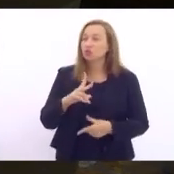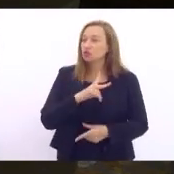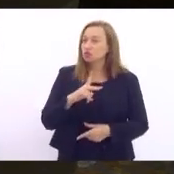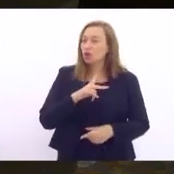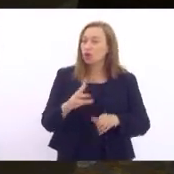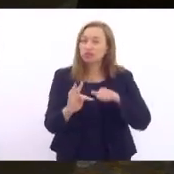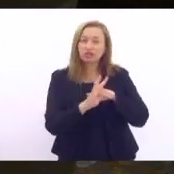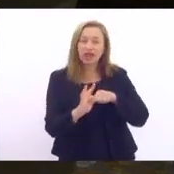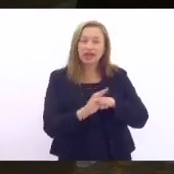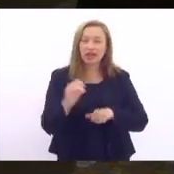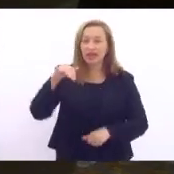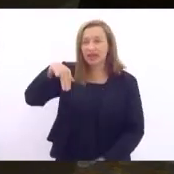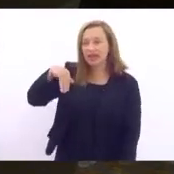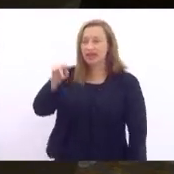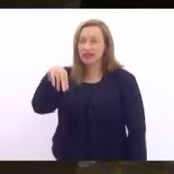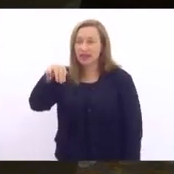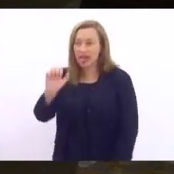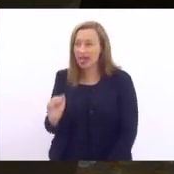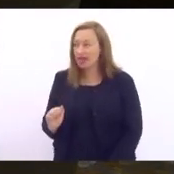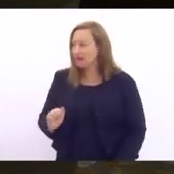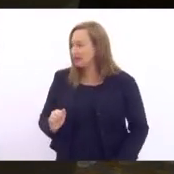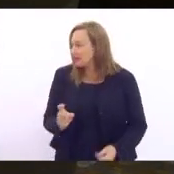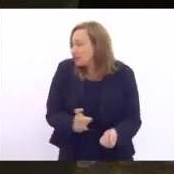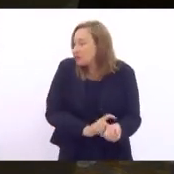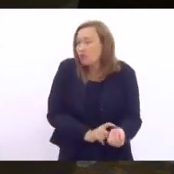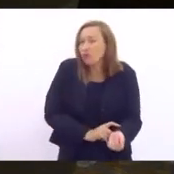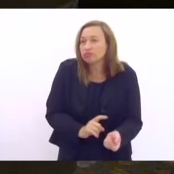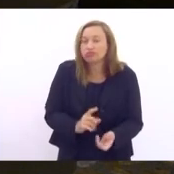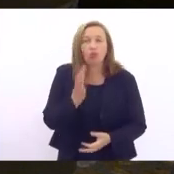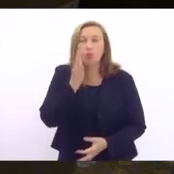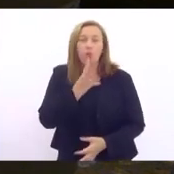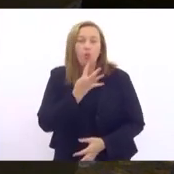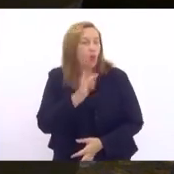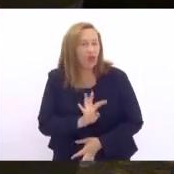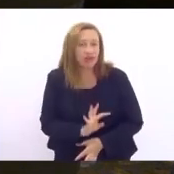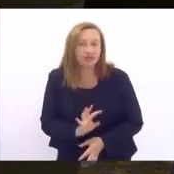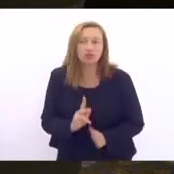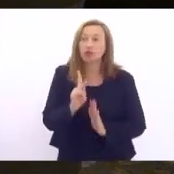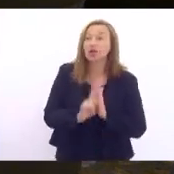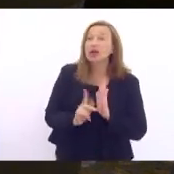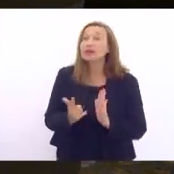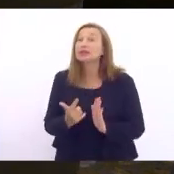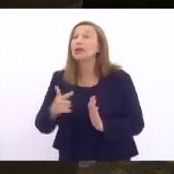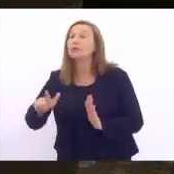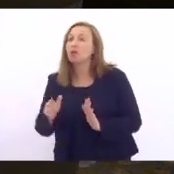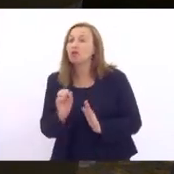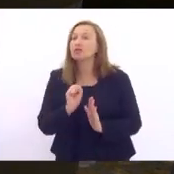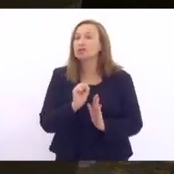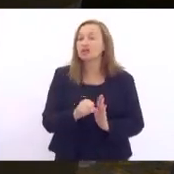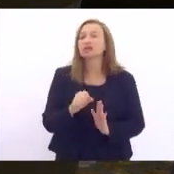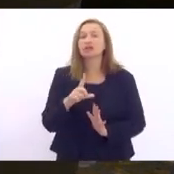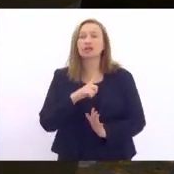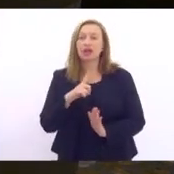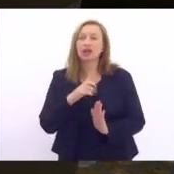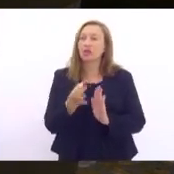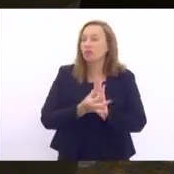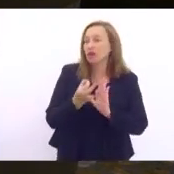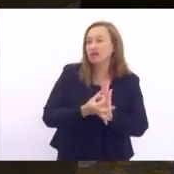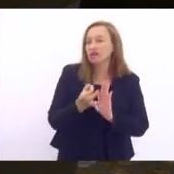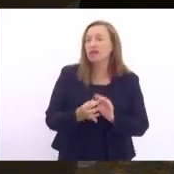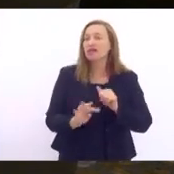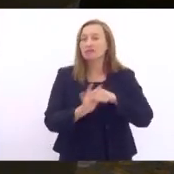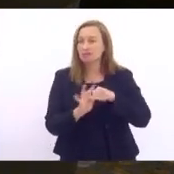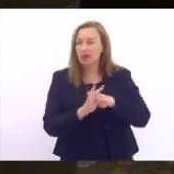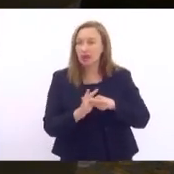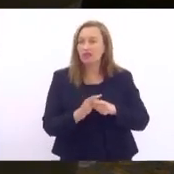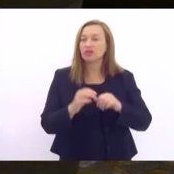estão em polvorosa e não conhecem o projeto. E depois, sim, tendo um parecer técnico, fazer uma audiência pública, se uma